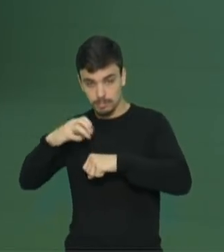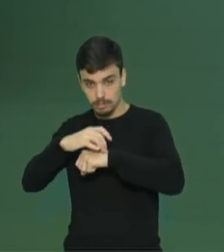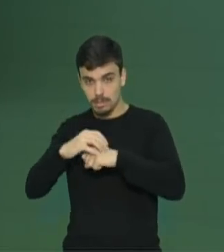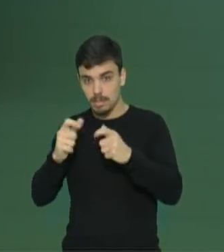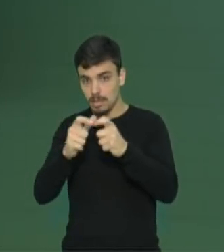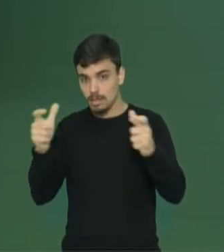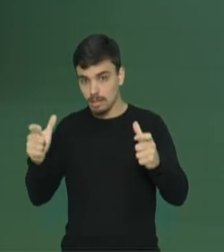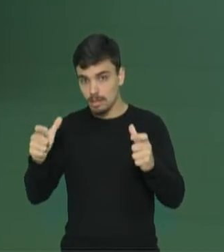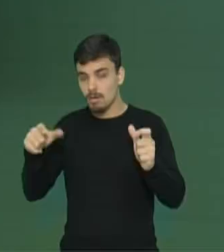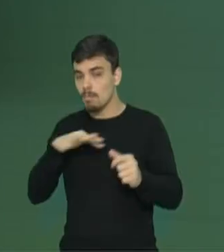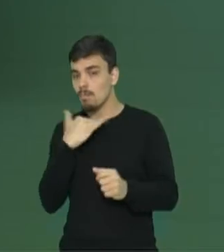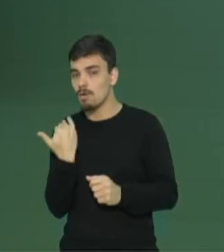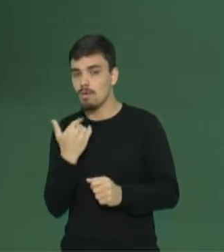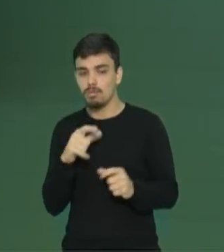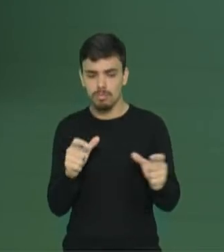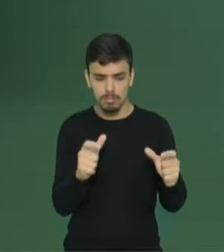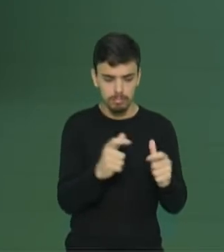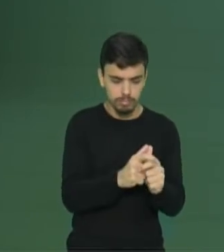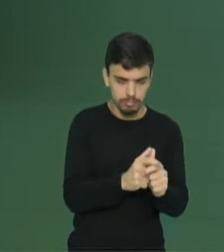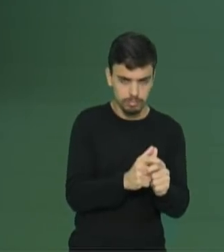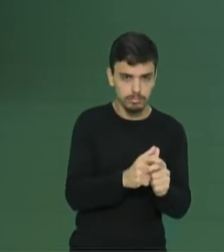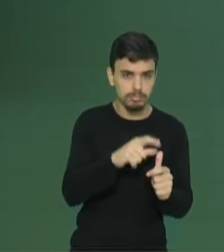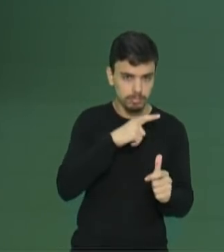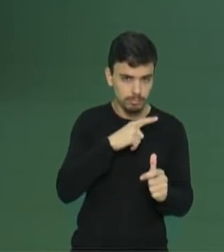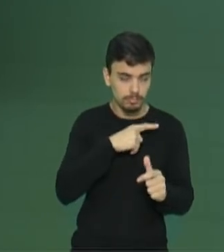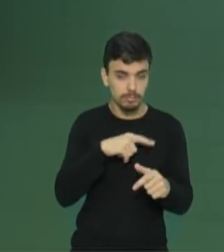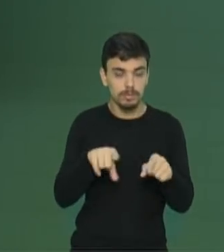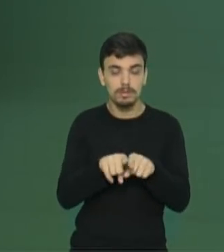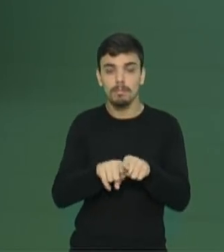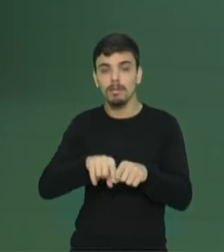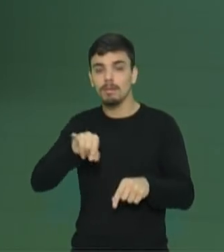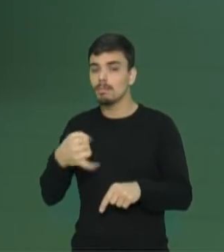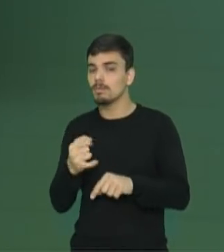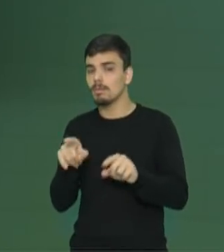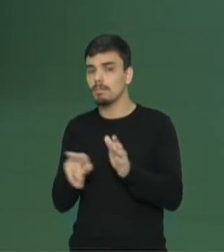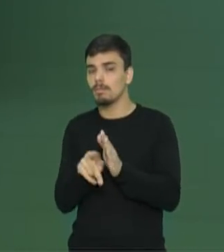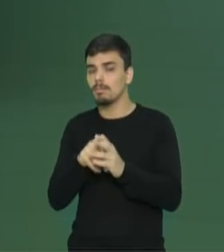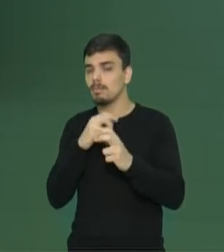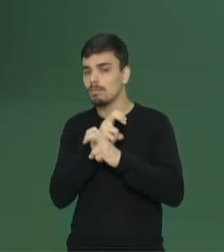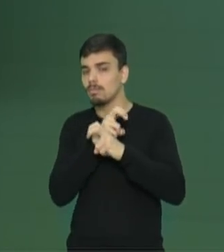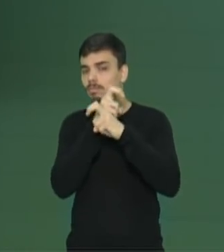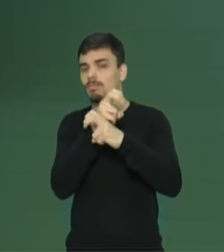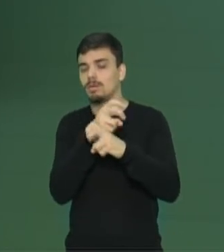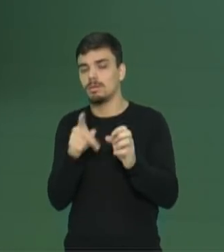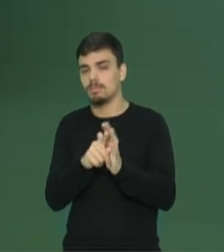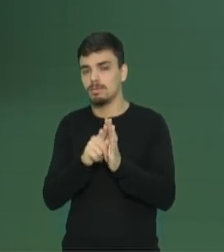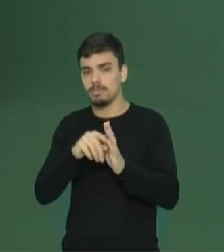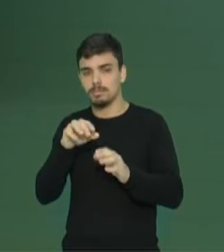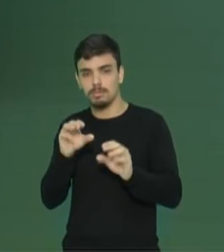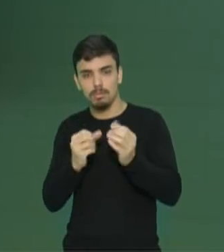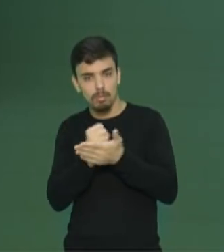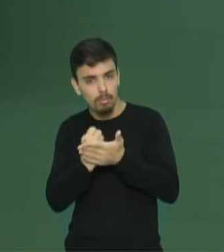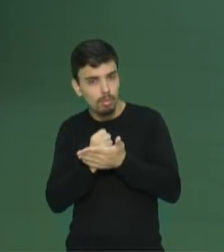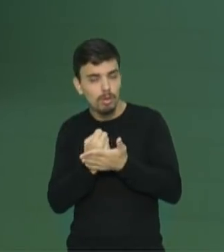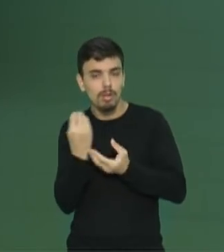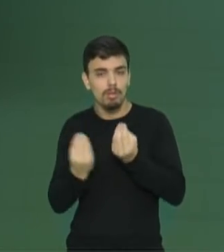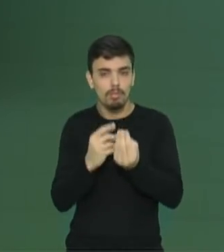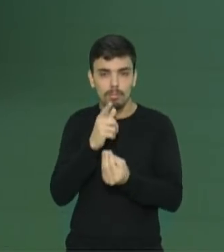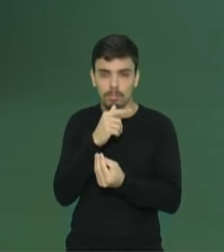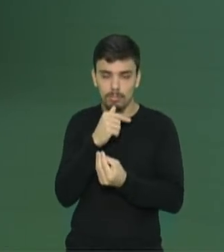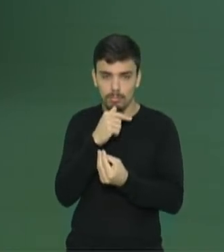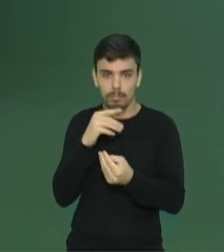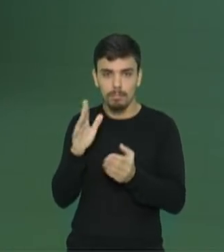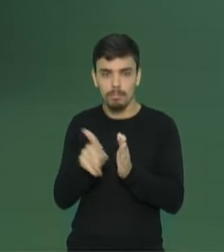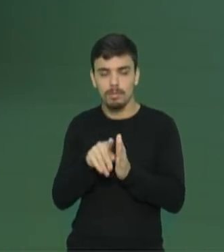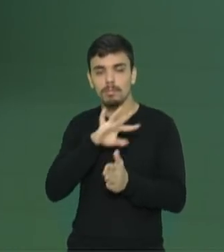sobraram os animais pequenos. Outra vantagem desse esqueleto, controla a umidade do animal, possibilita que ele